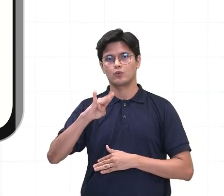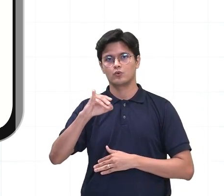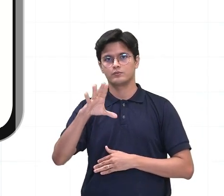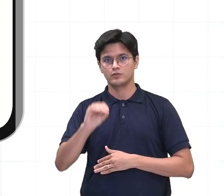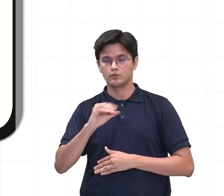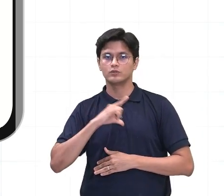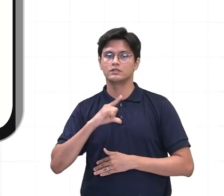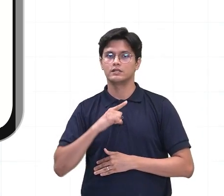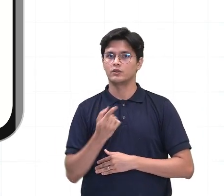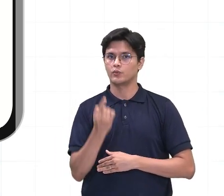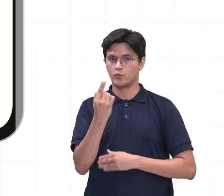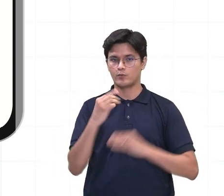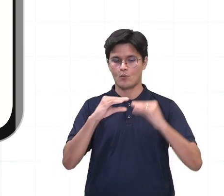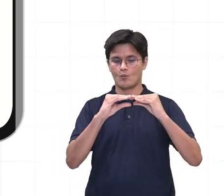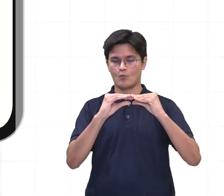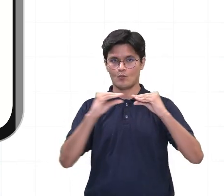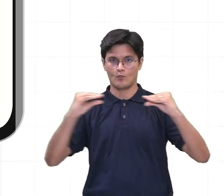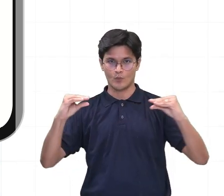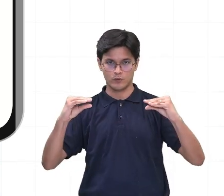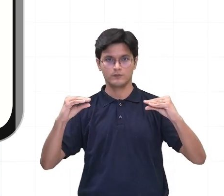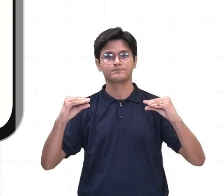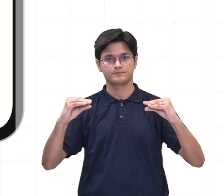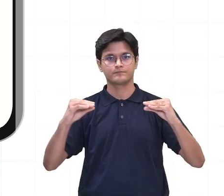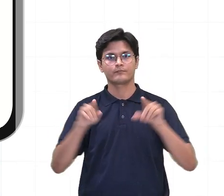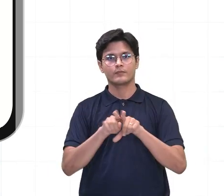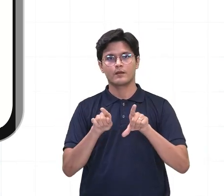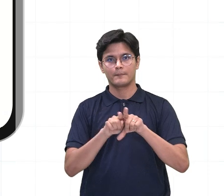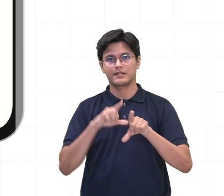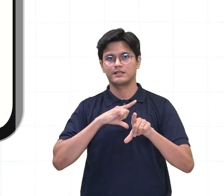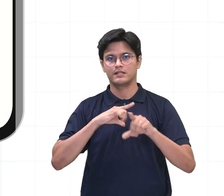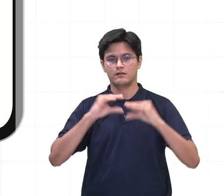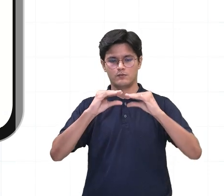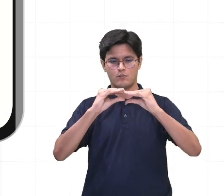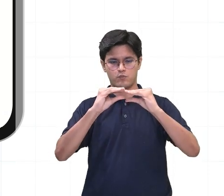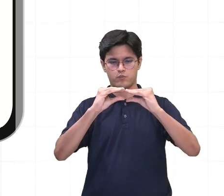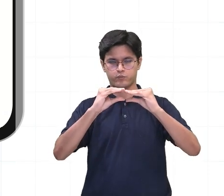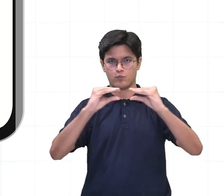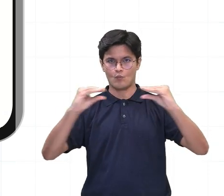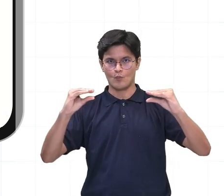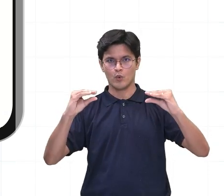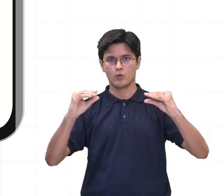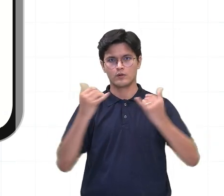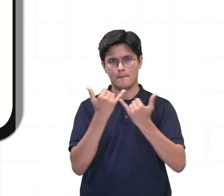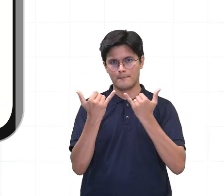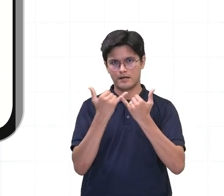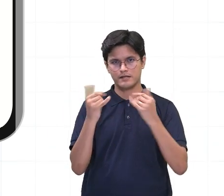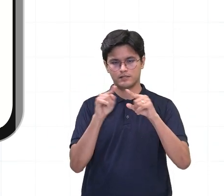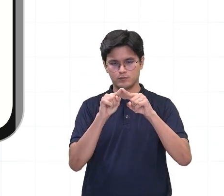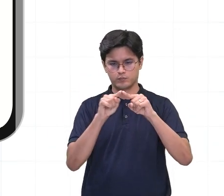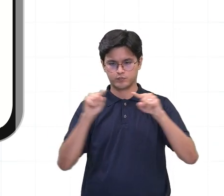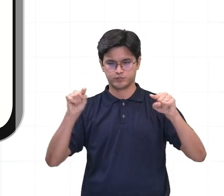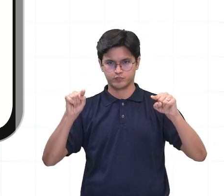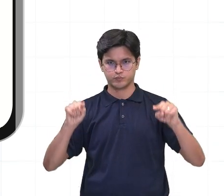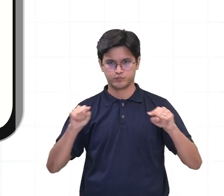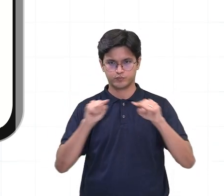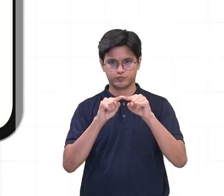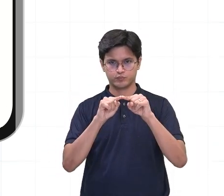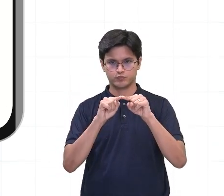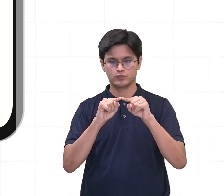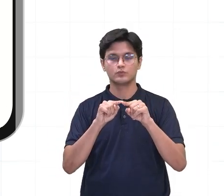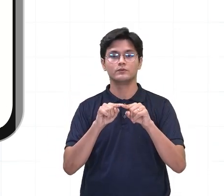uma camada e cúbico o seu formato, né? Ele tem esse formato mais cúbico ali, como se fosse um quadradinho. O simples